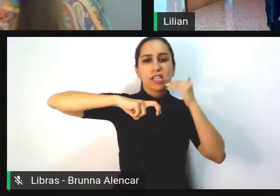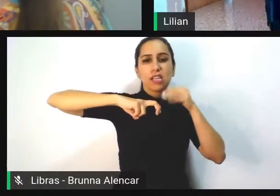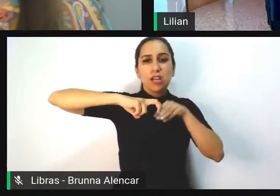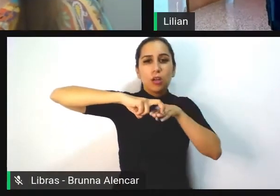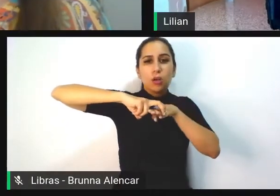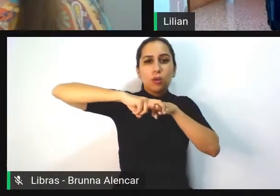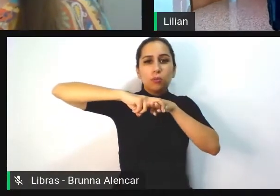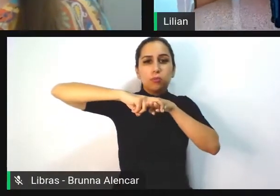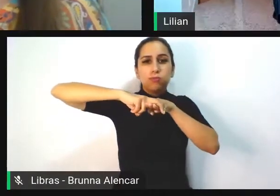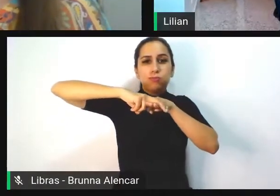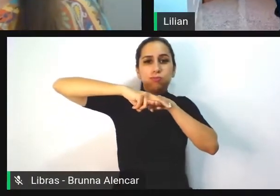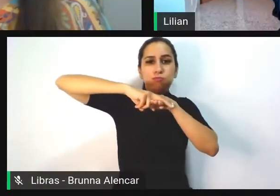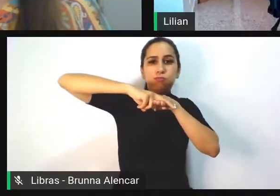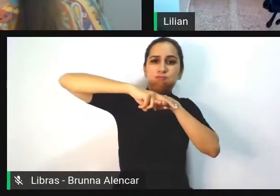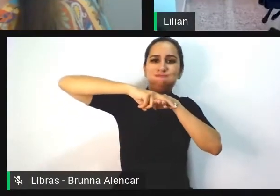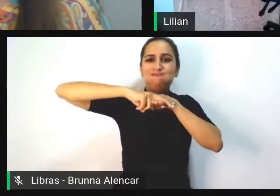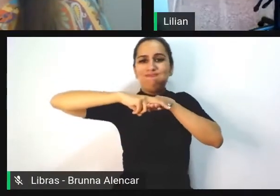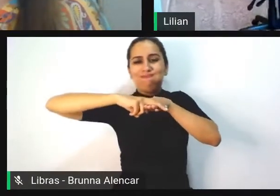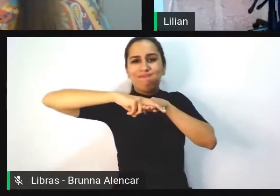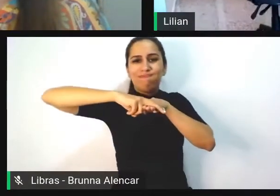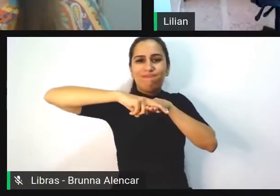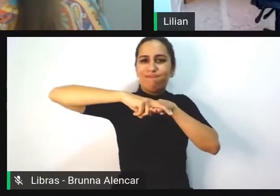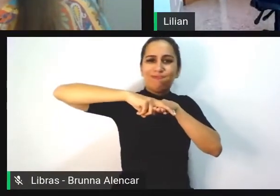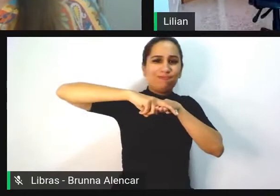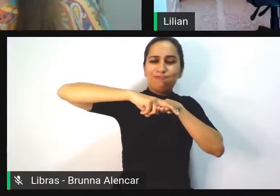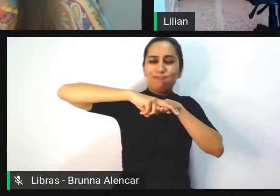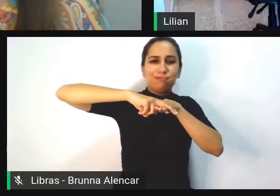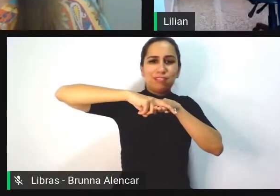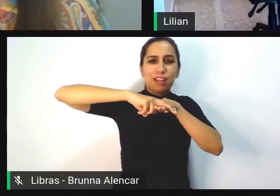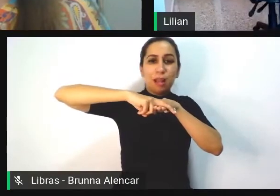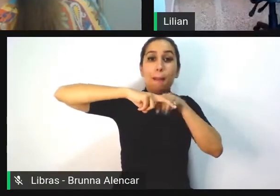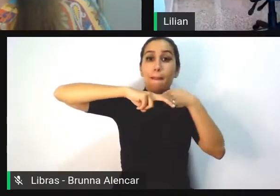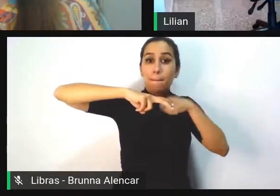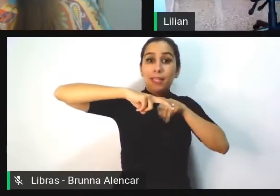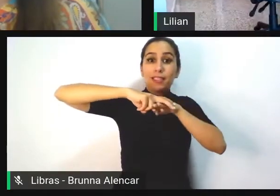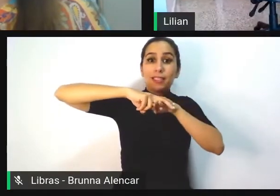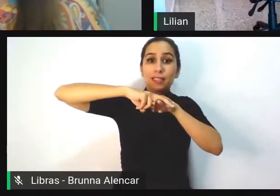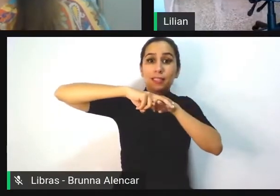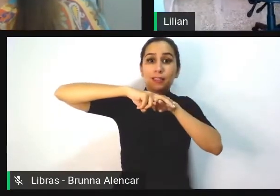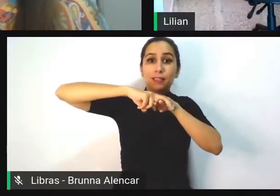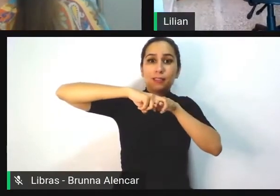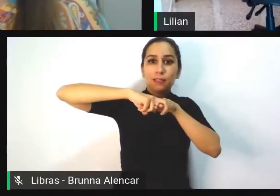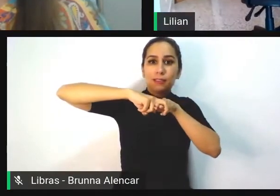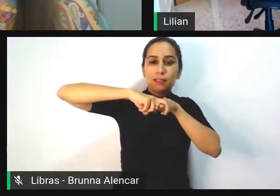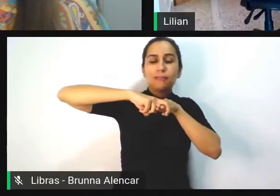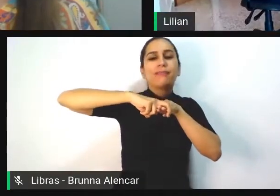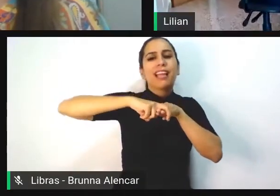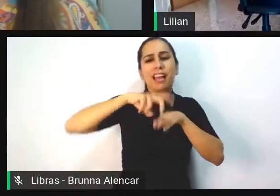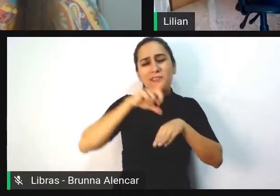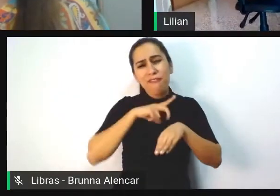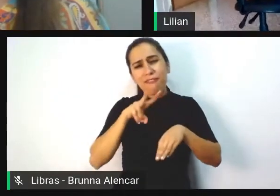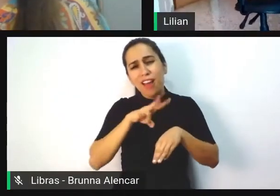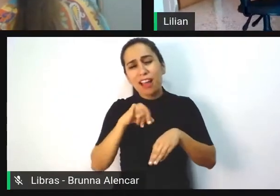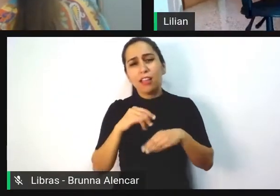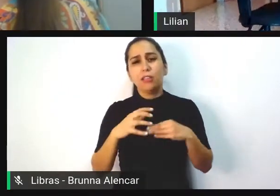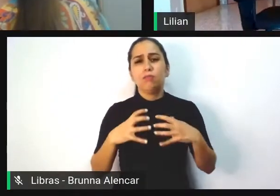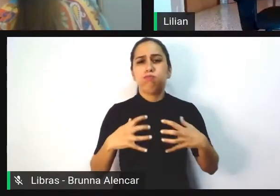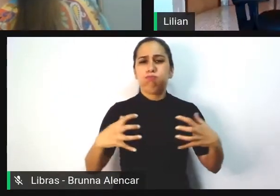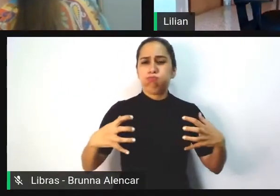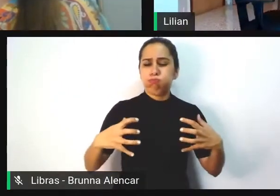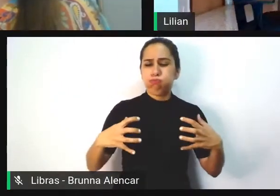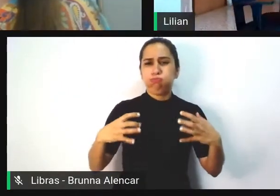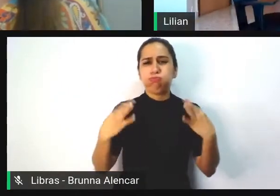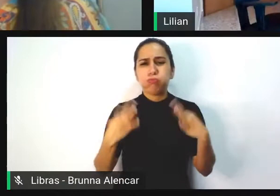dia, aparecer inchaço, edema nas pernas. Então, a regulagem de